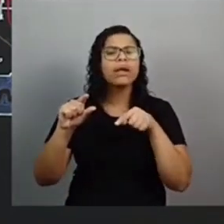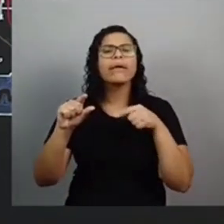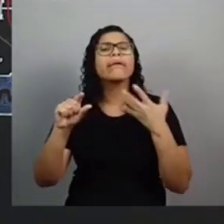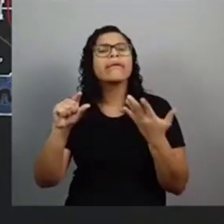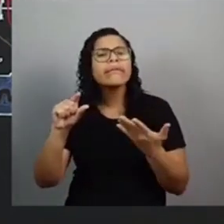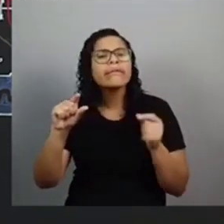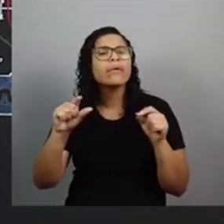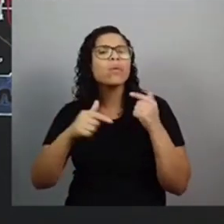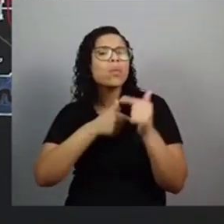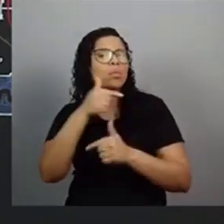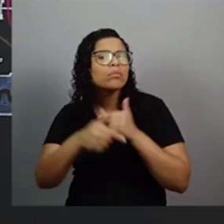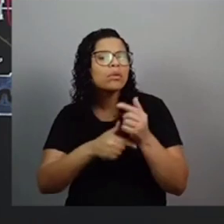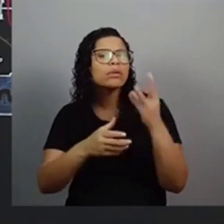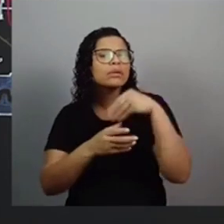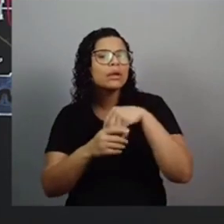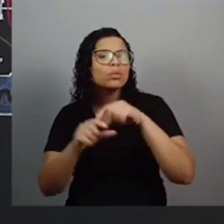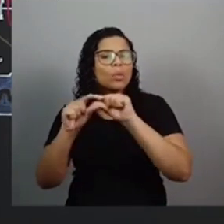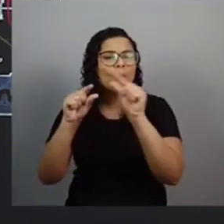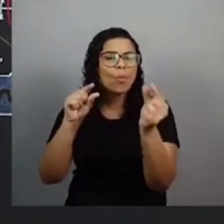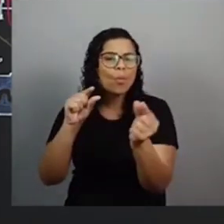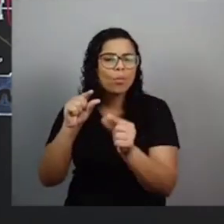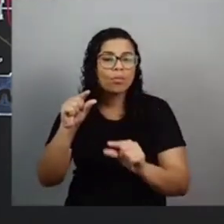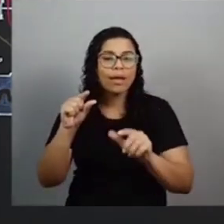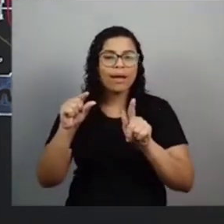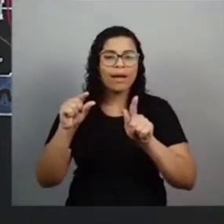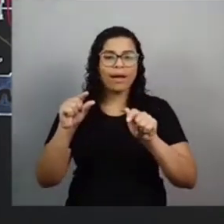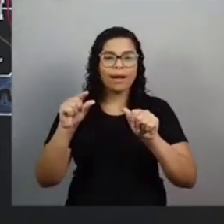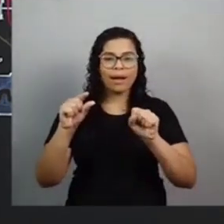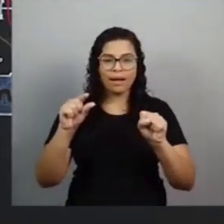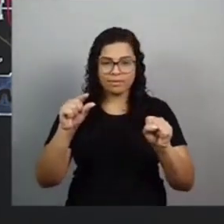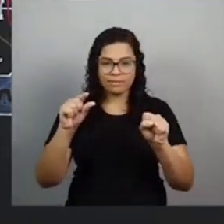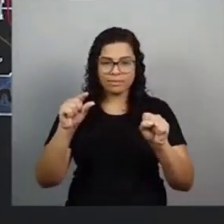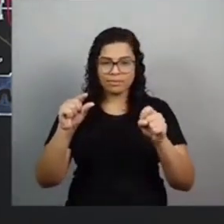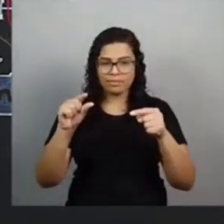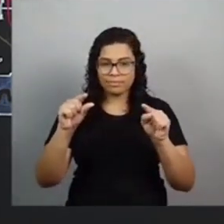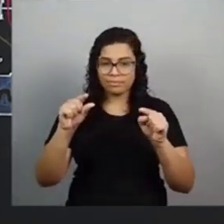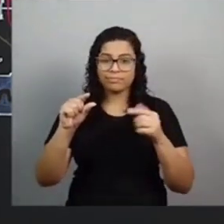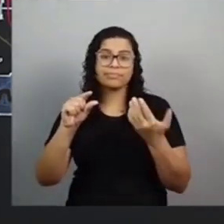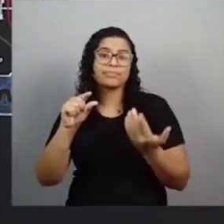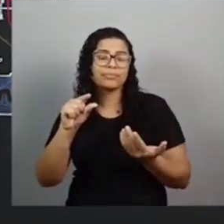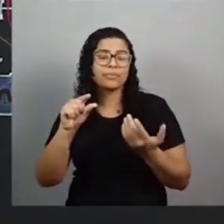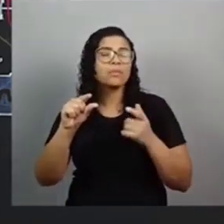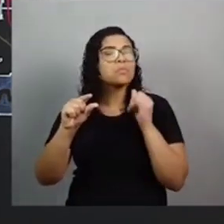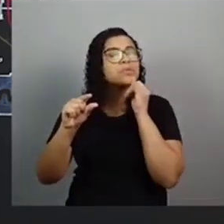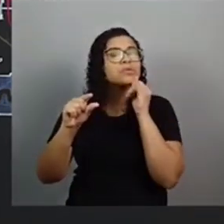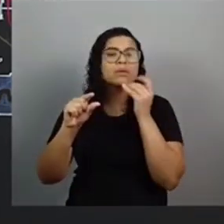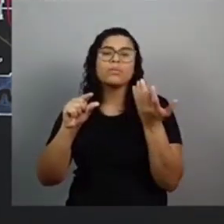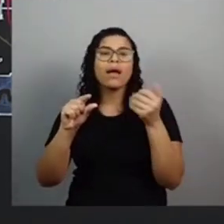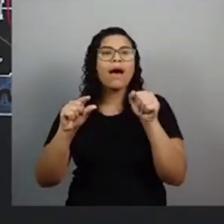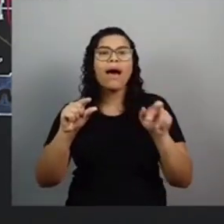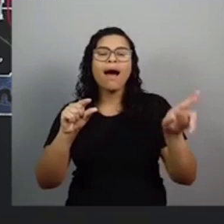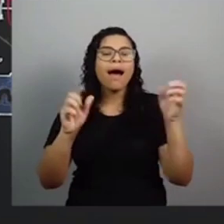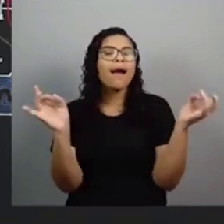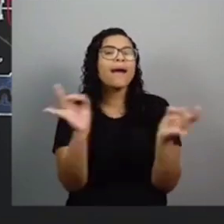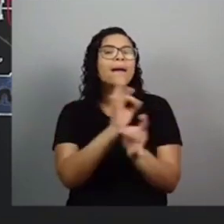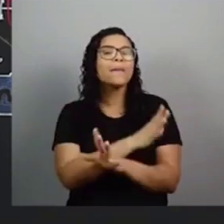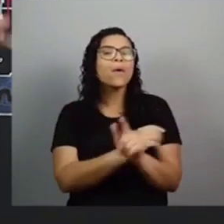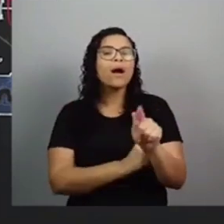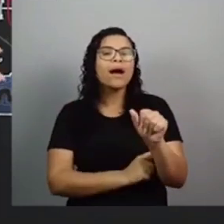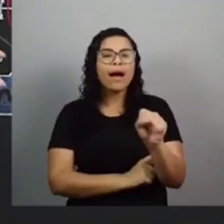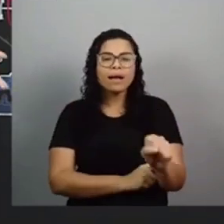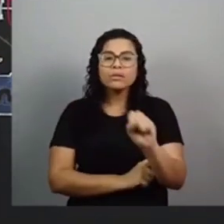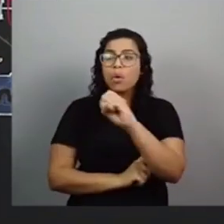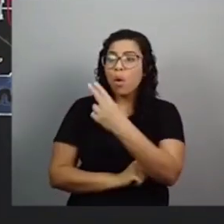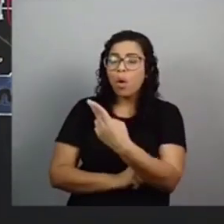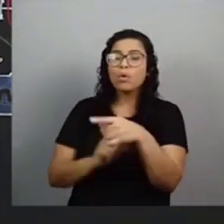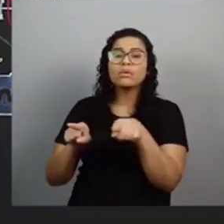está circulando nesses tubos? Tem um gás. Já ouviu falar essa história? E o gás do ar-condicionado acabou, por isso que o gás está ruim. Ou a